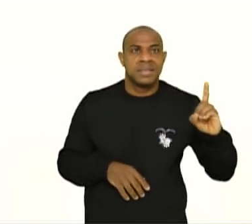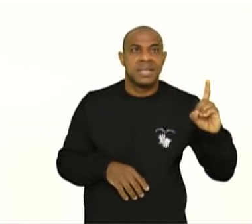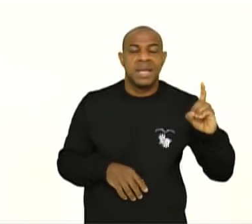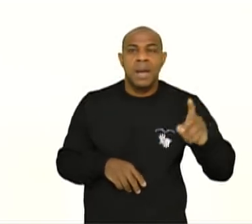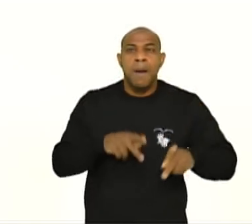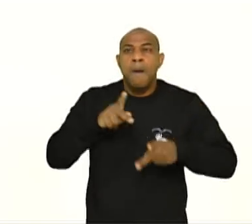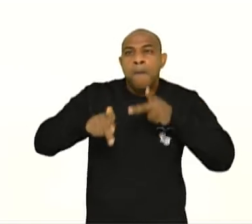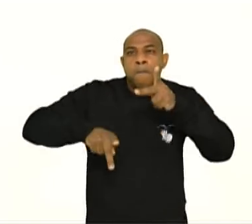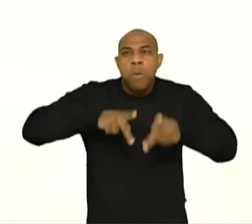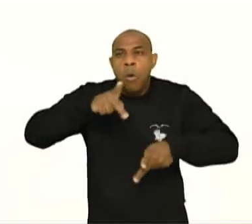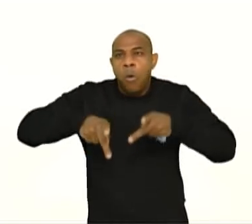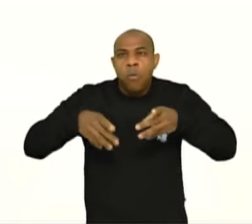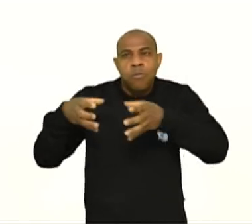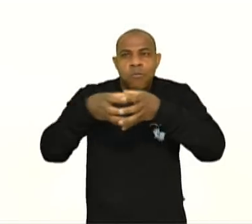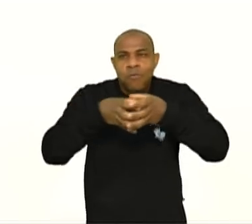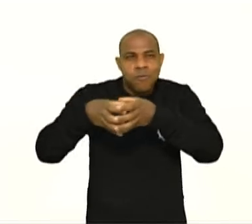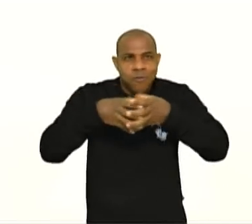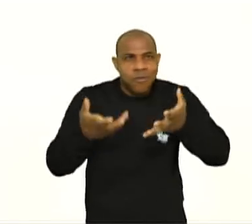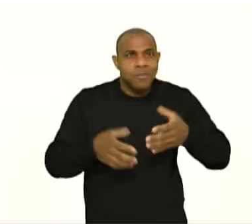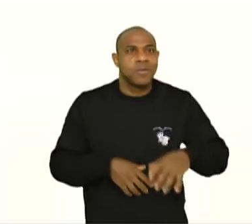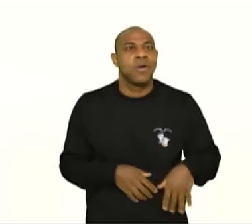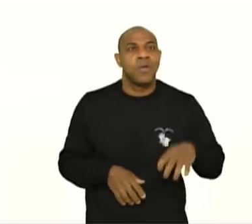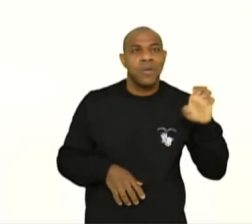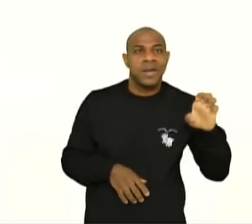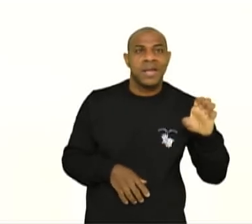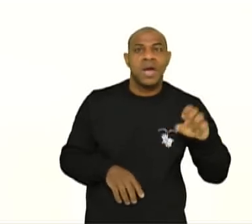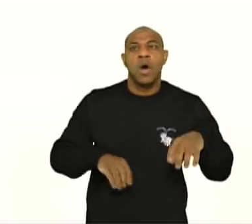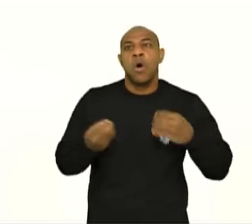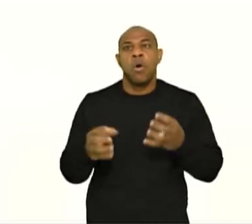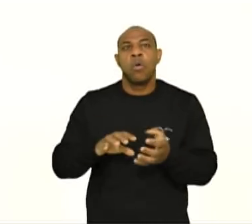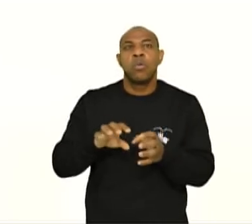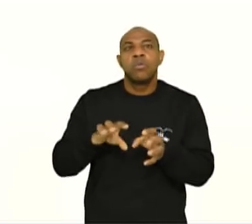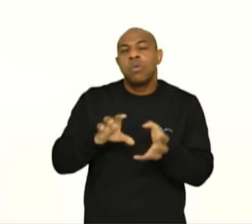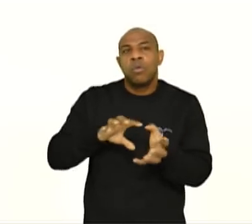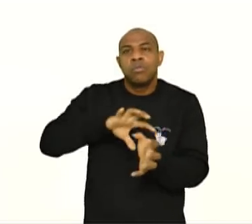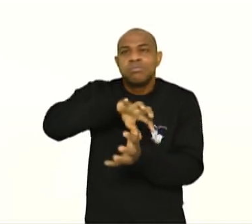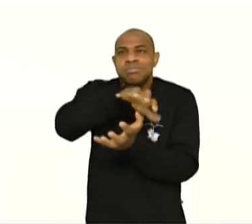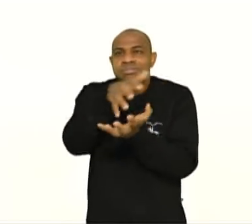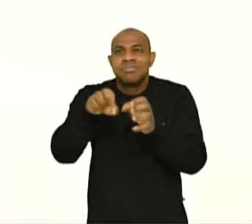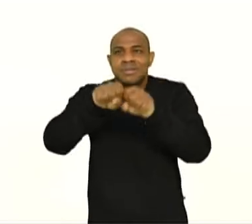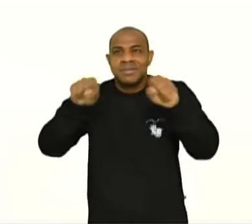um sistema. Mais um tempinho para vocês tentarem resolver essa.